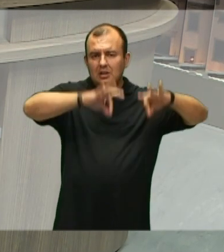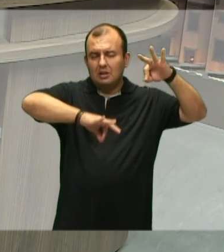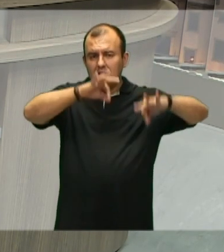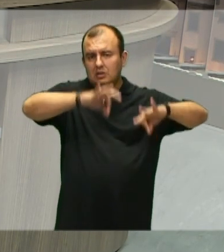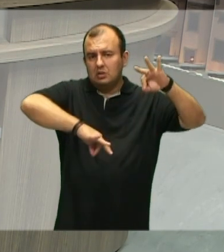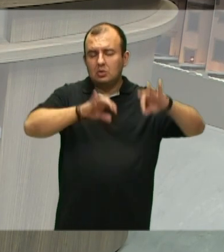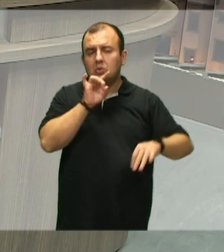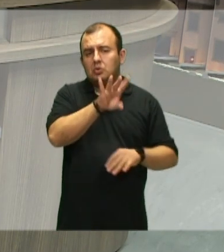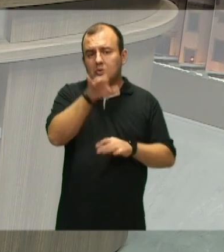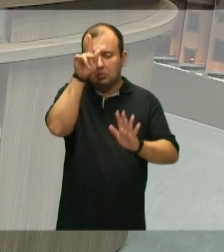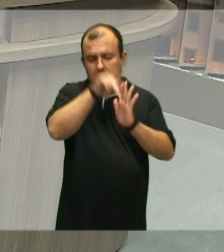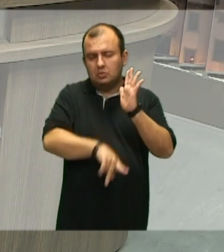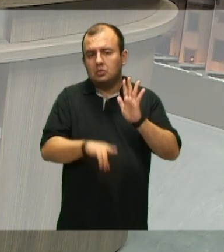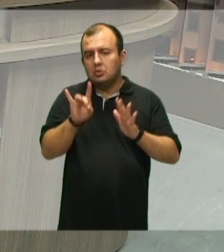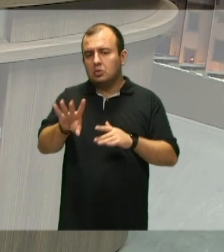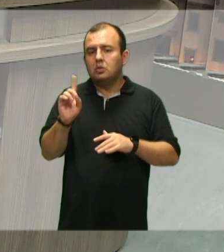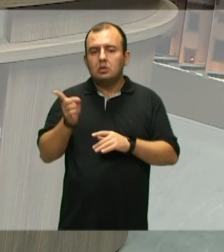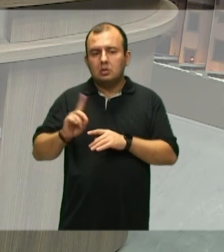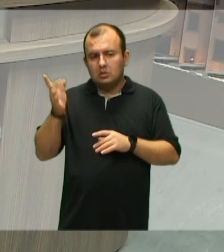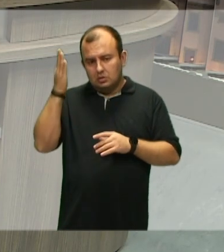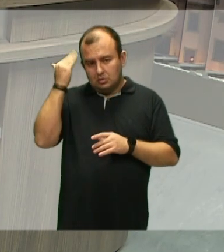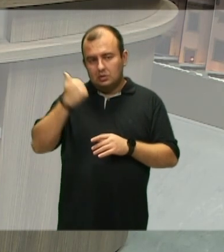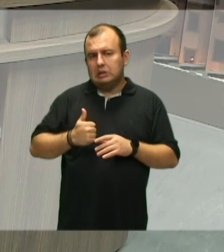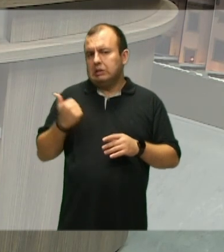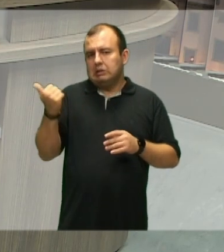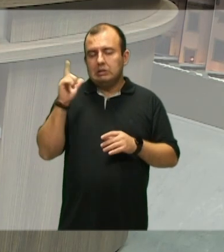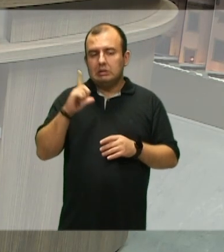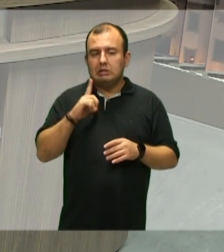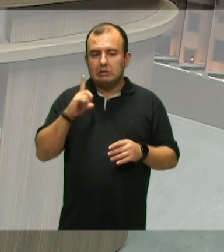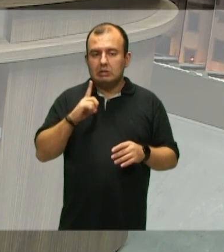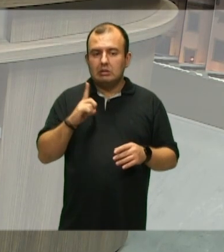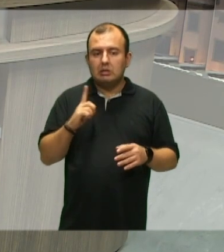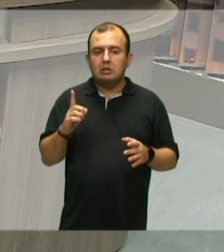não apenas do projeto, né? Que eu já sei que pelo jeito